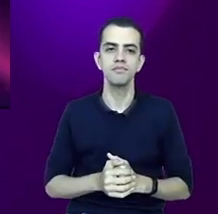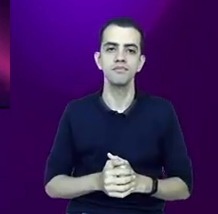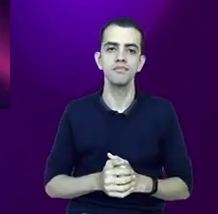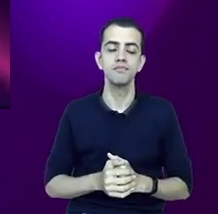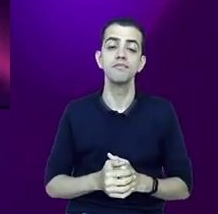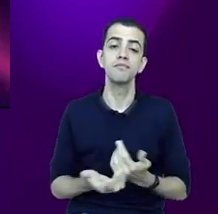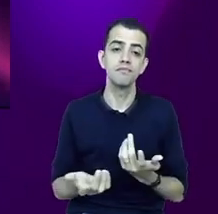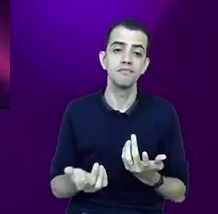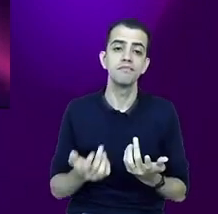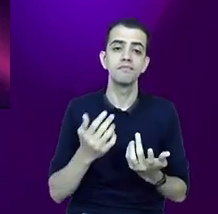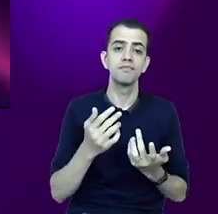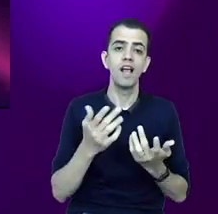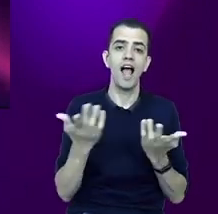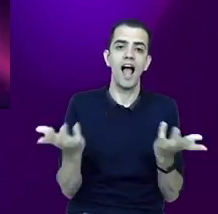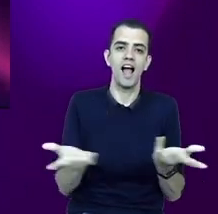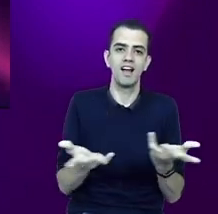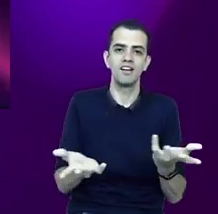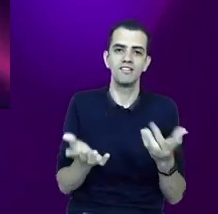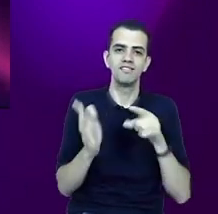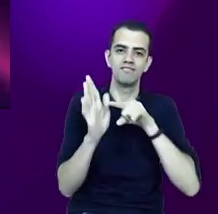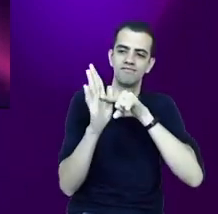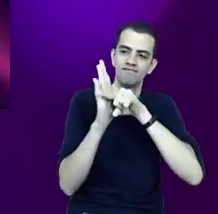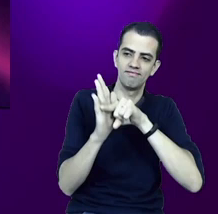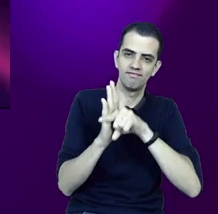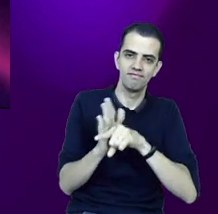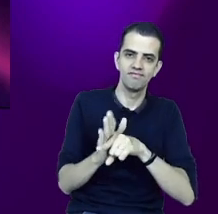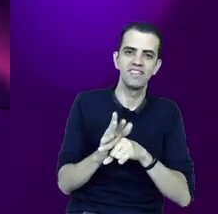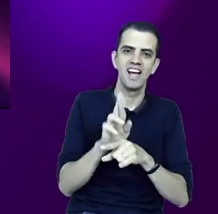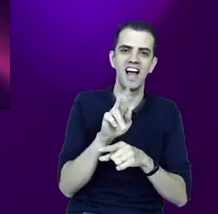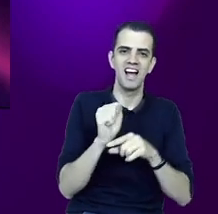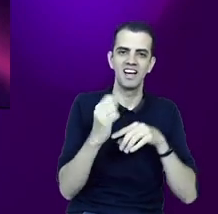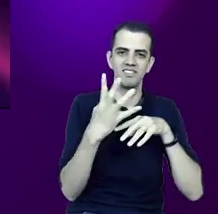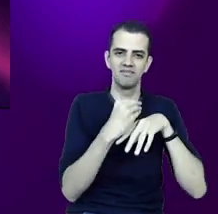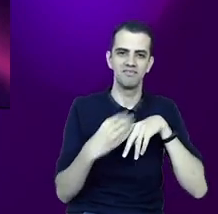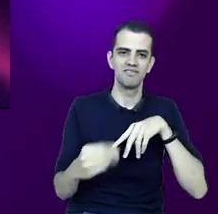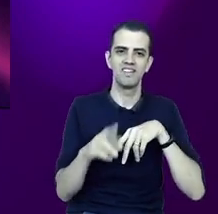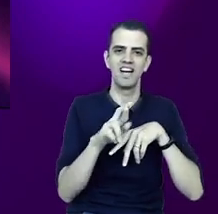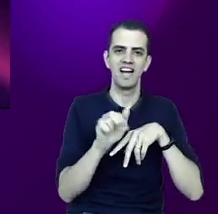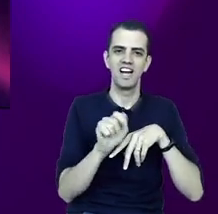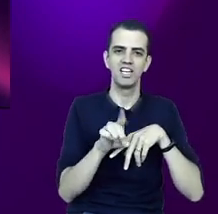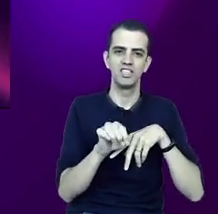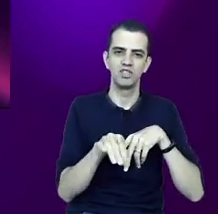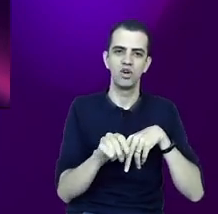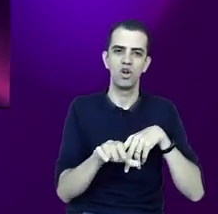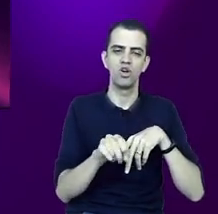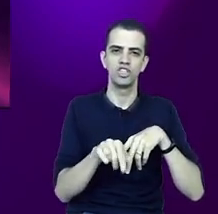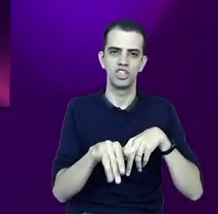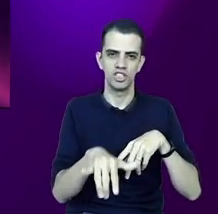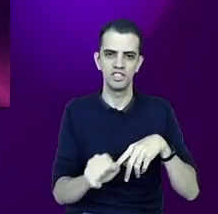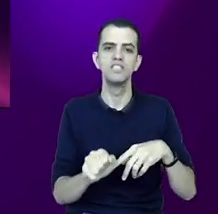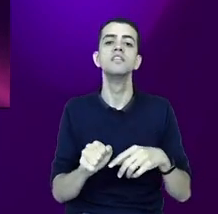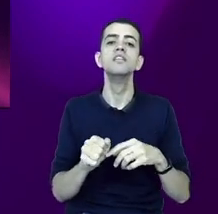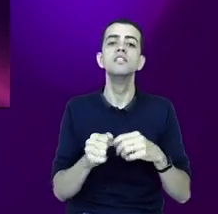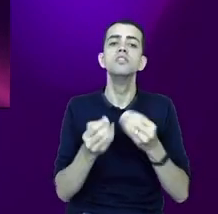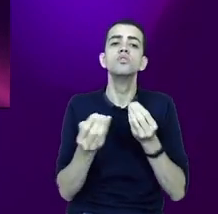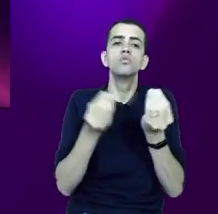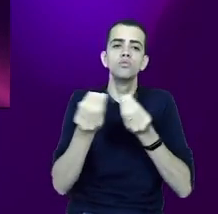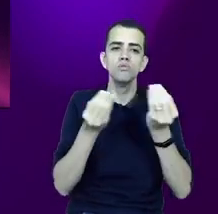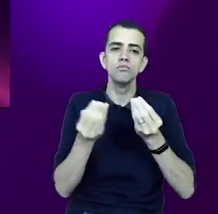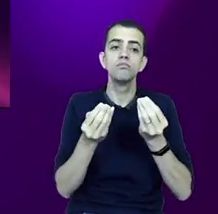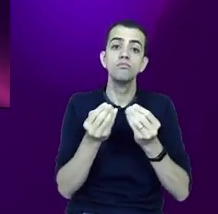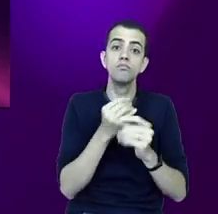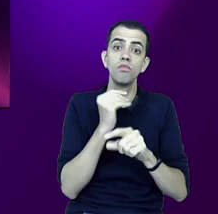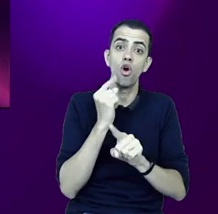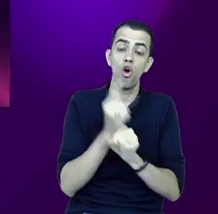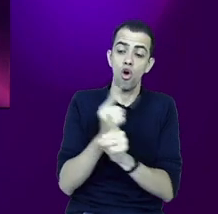Falando aqui um pouco agora sobre o diagnóstico radiológico, depois de falar um pouco sobre a patologia, os principais avanços